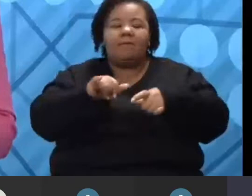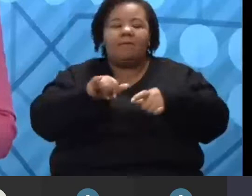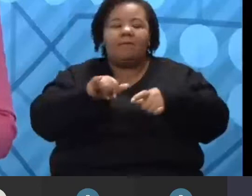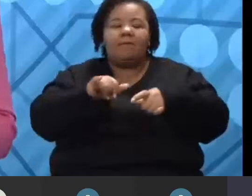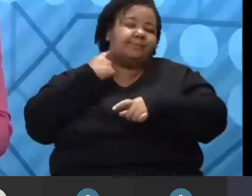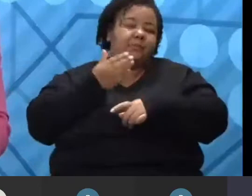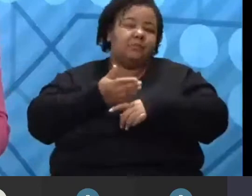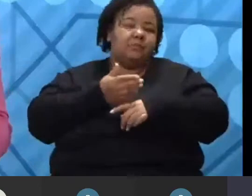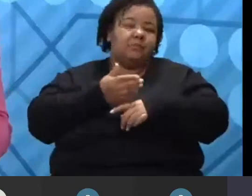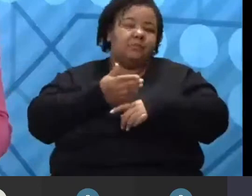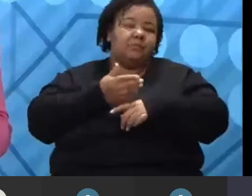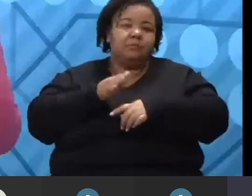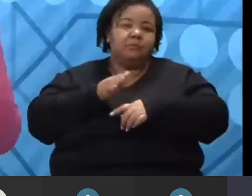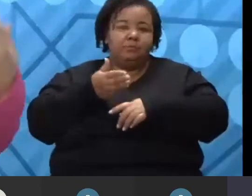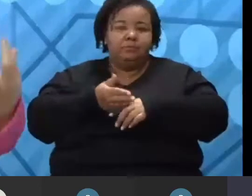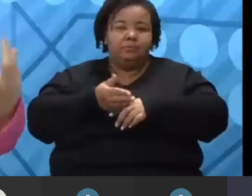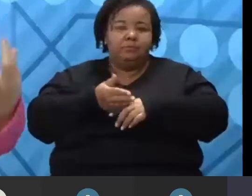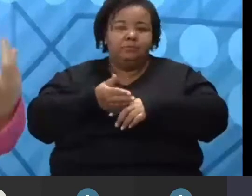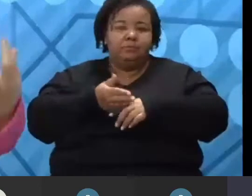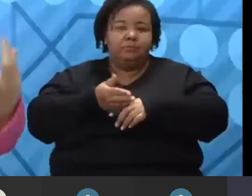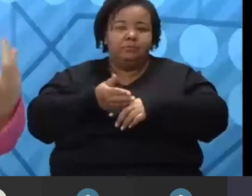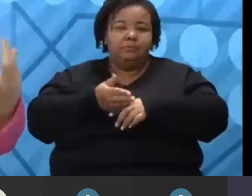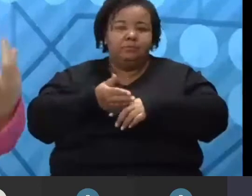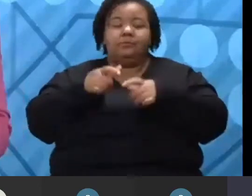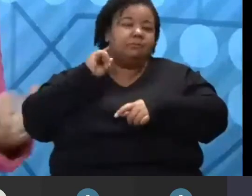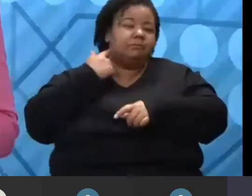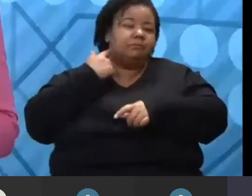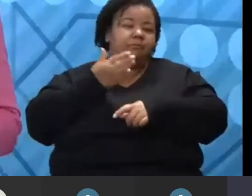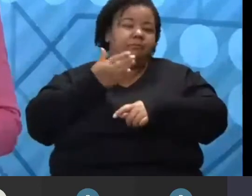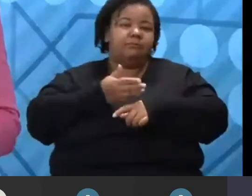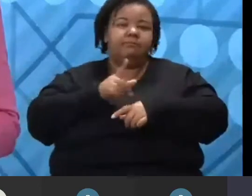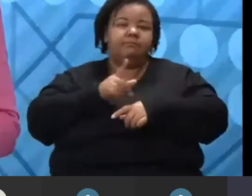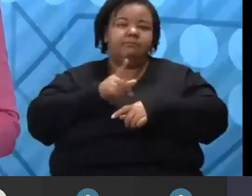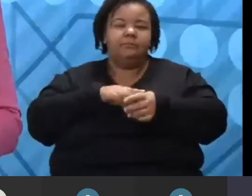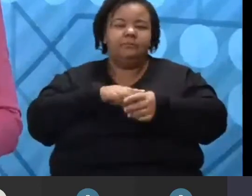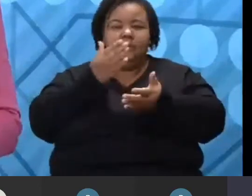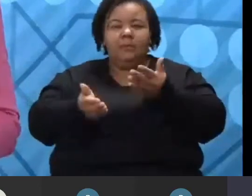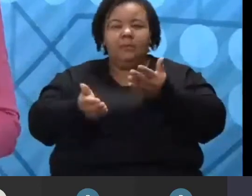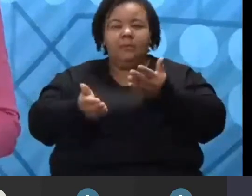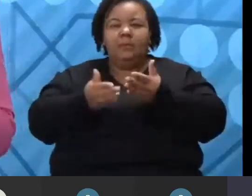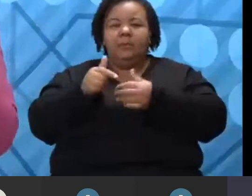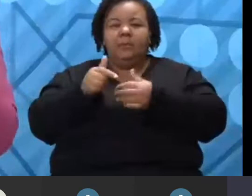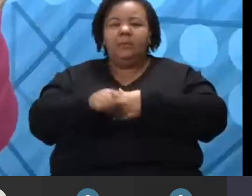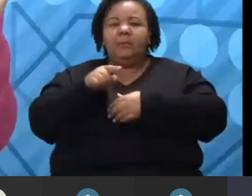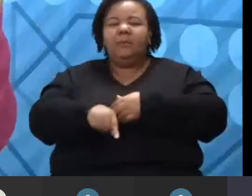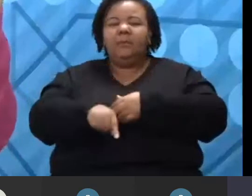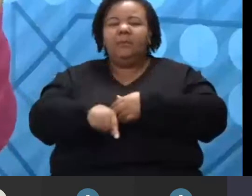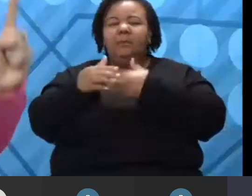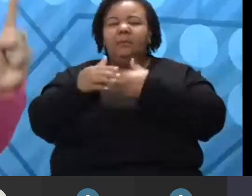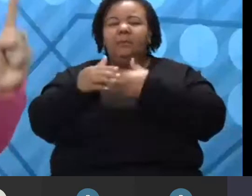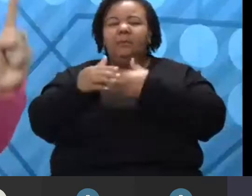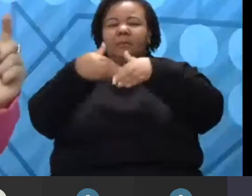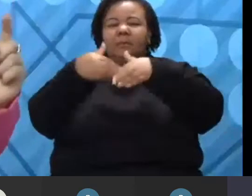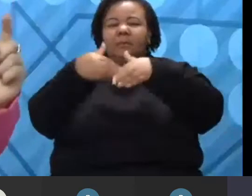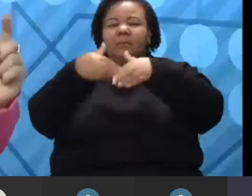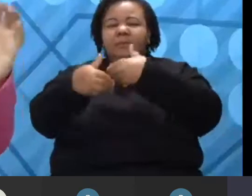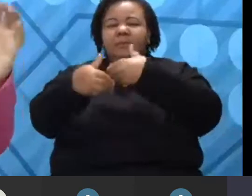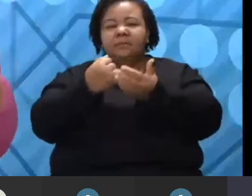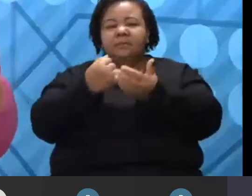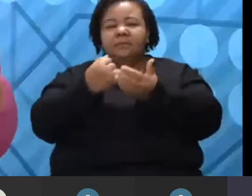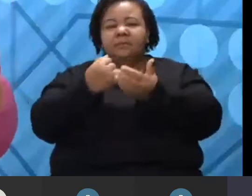placa. E aí, então, você vai ter um meio de cultura contaminado, um meio de cultura perdido. Esse foi o nosso procedimento